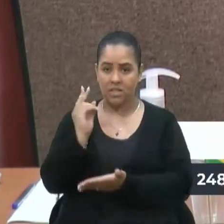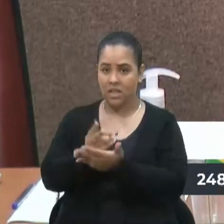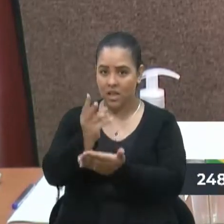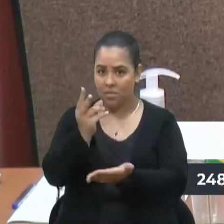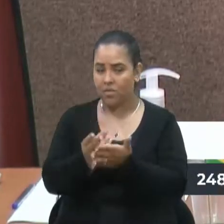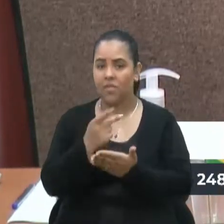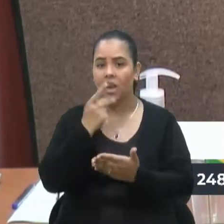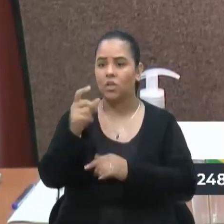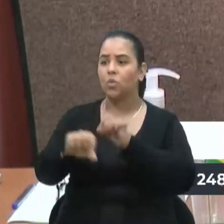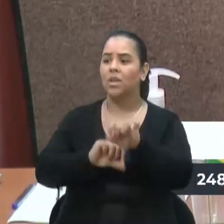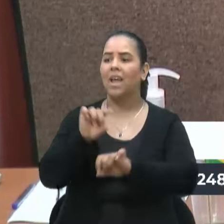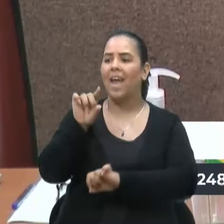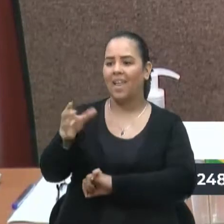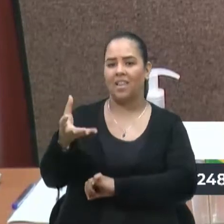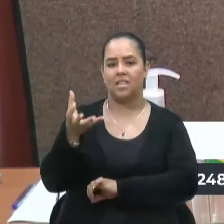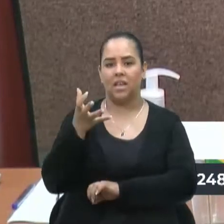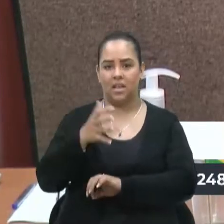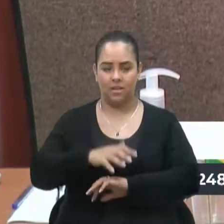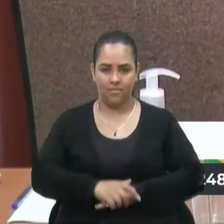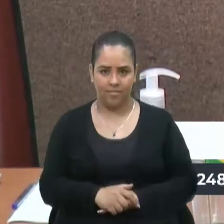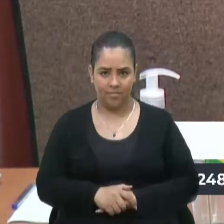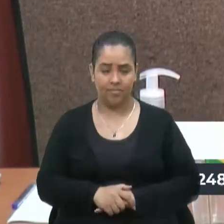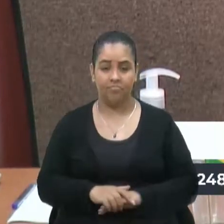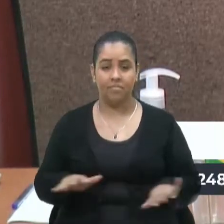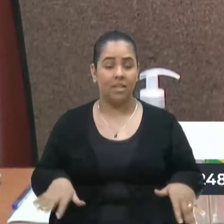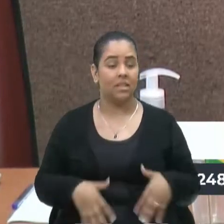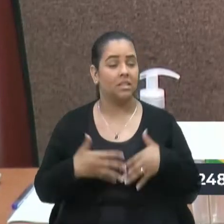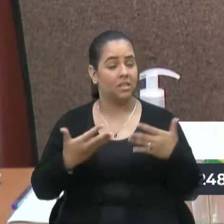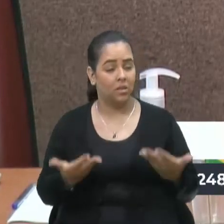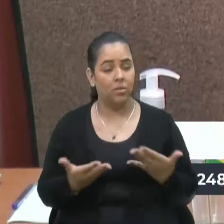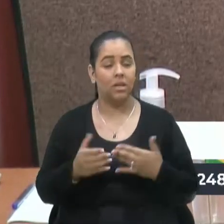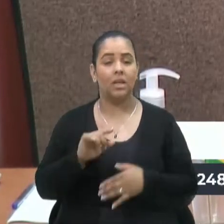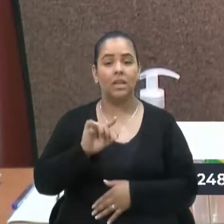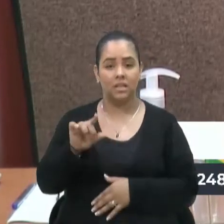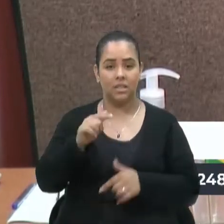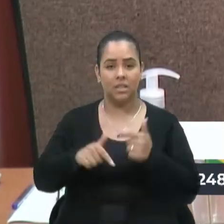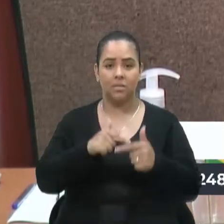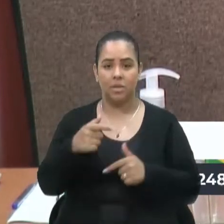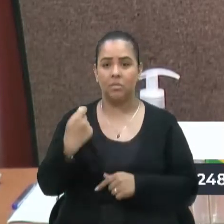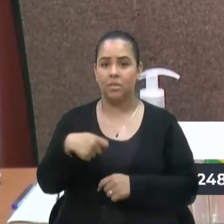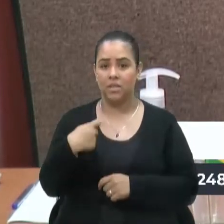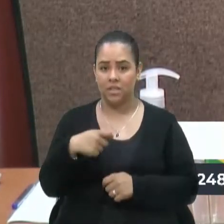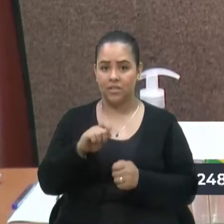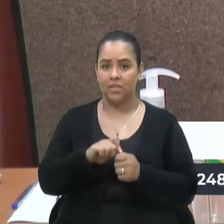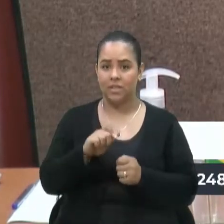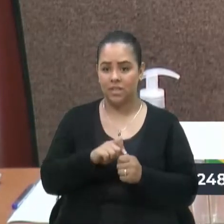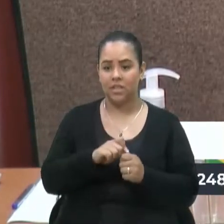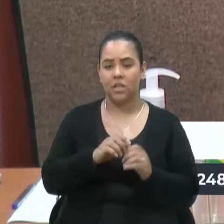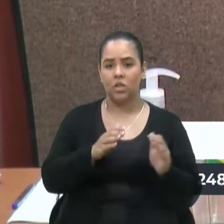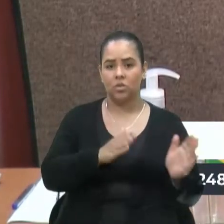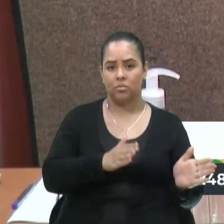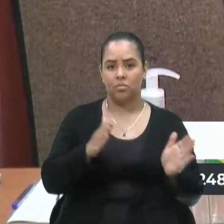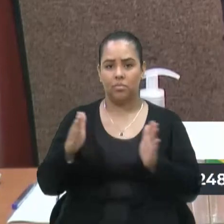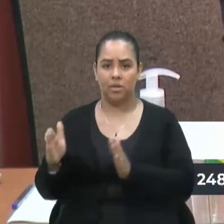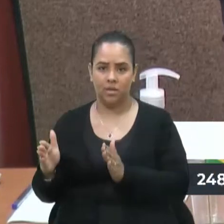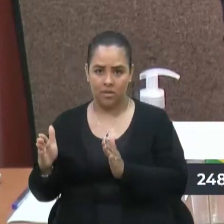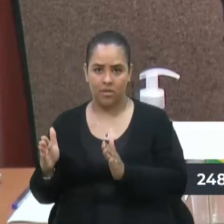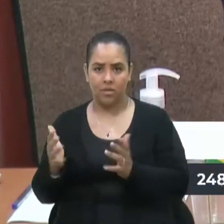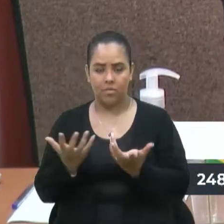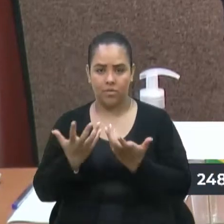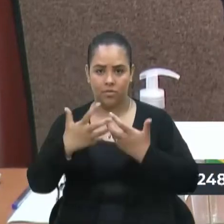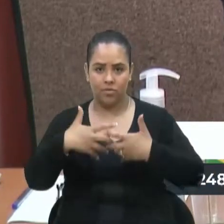fazer o que elas queriam. Então, esse trabalho ele tem que ser dos dois lados, para que a coisa